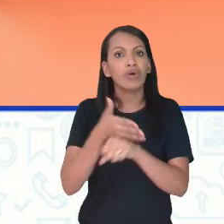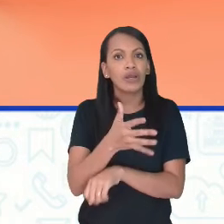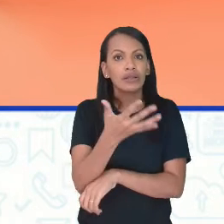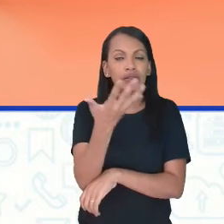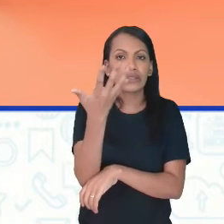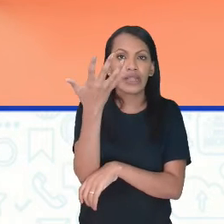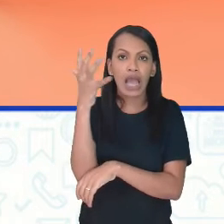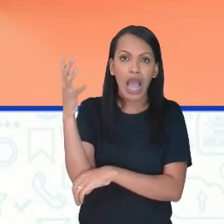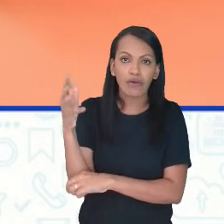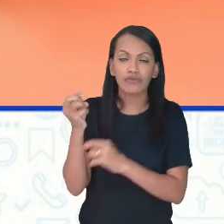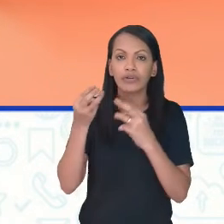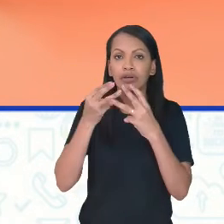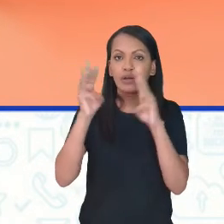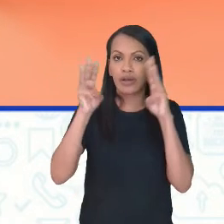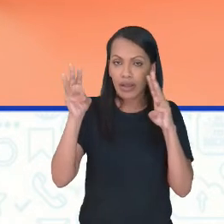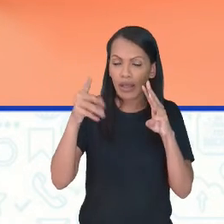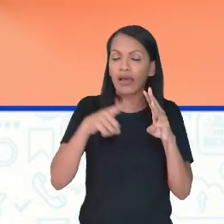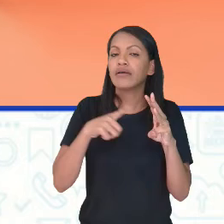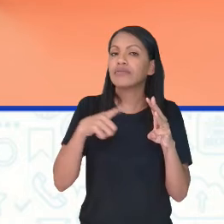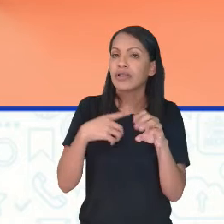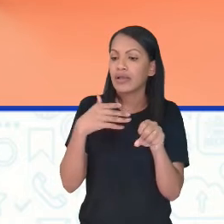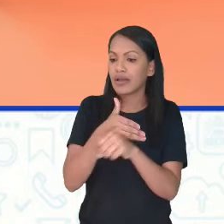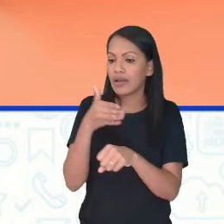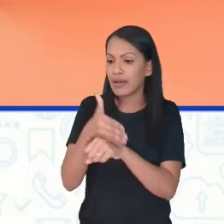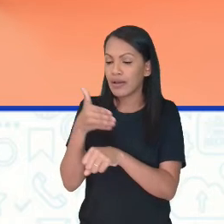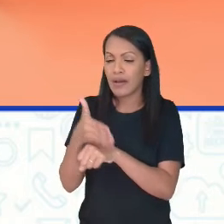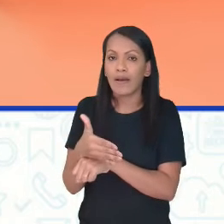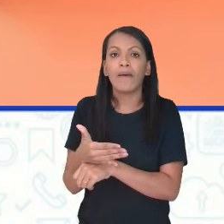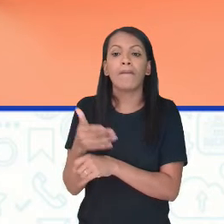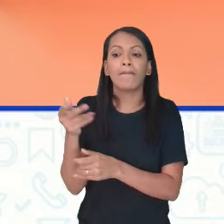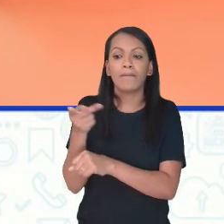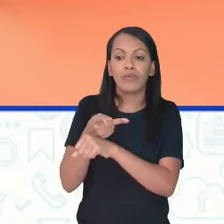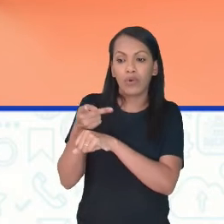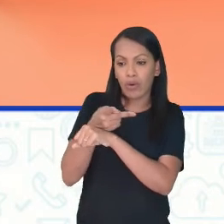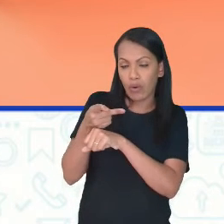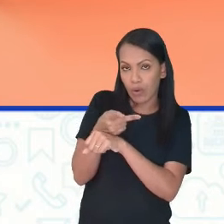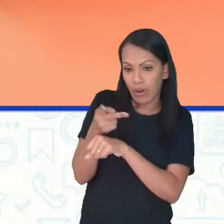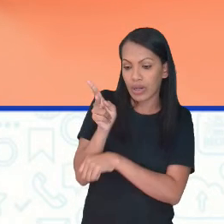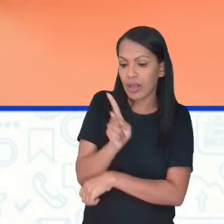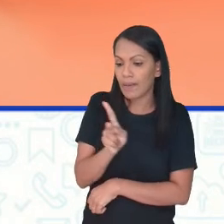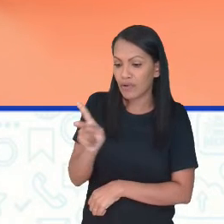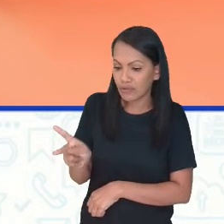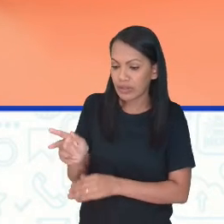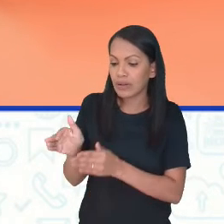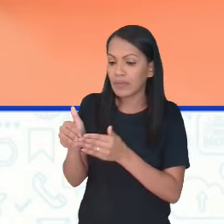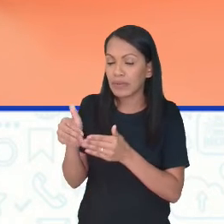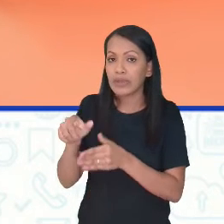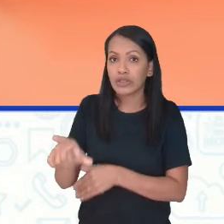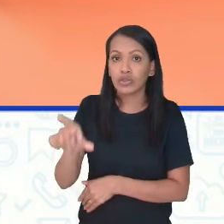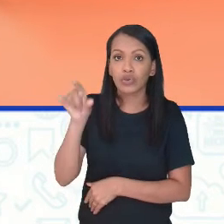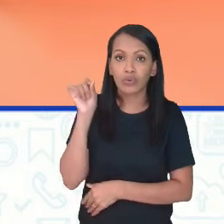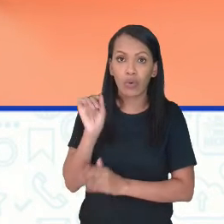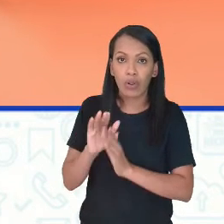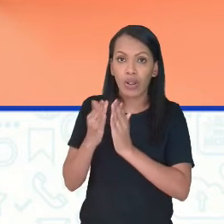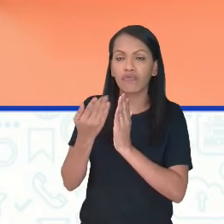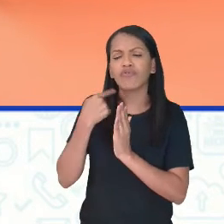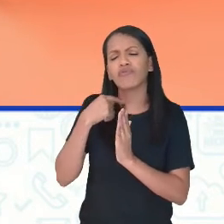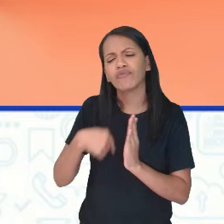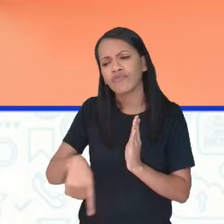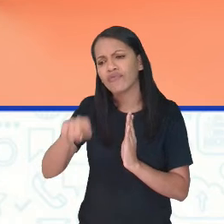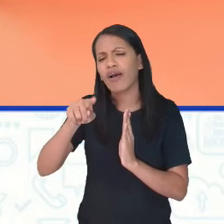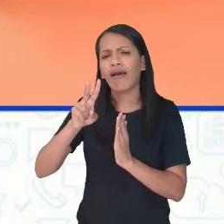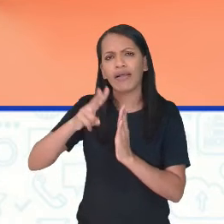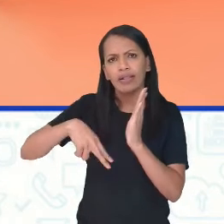que você tem acesso aí, procure a sua professora, peça ajuda, escolha um livro e vá ler.